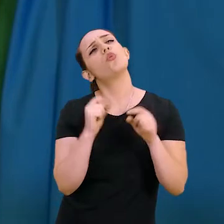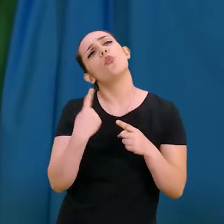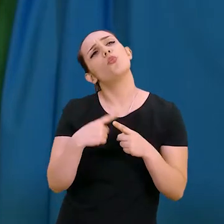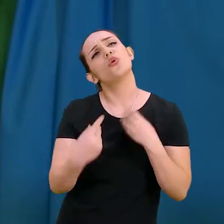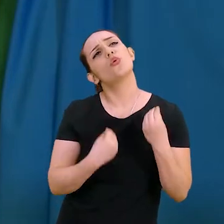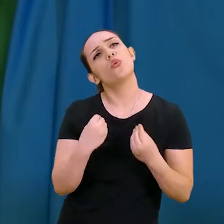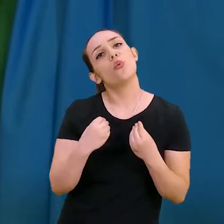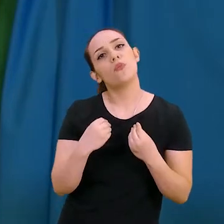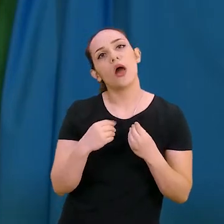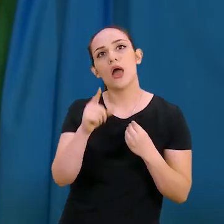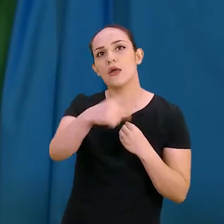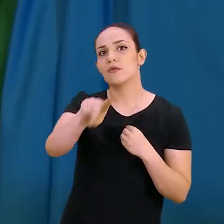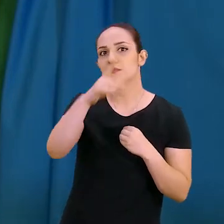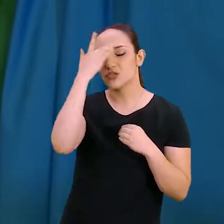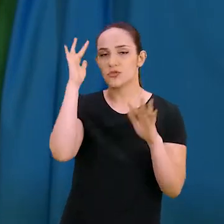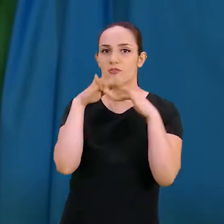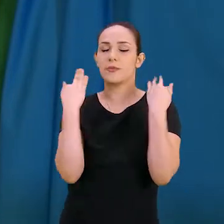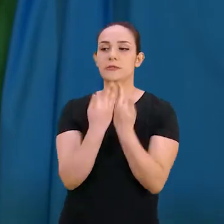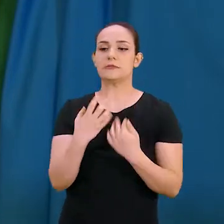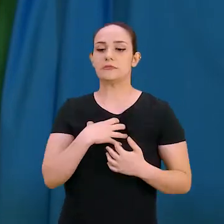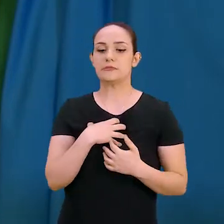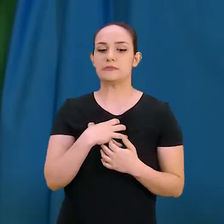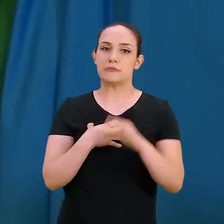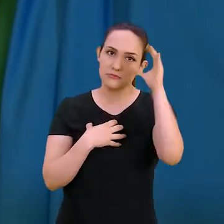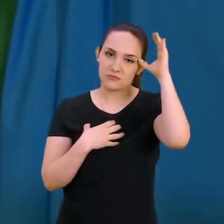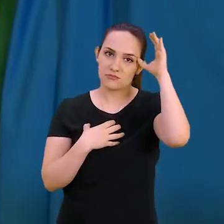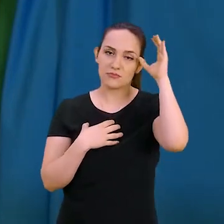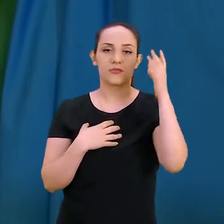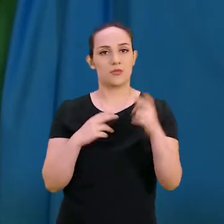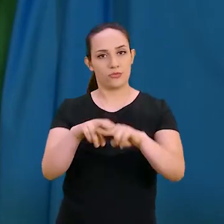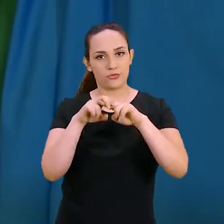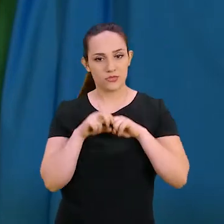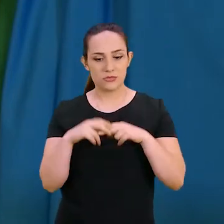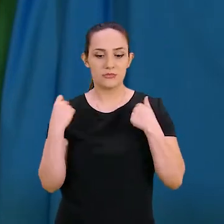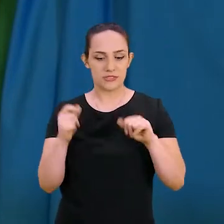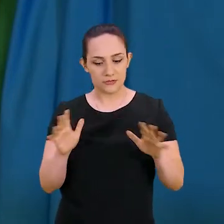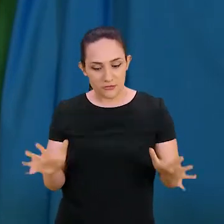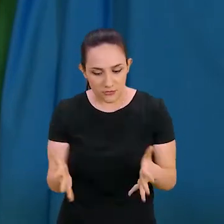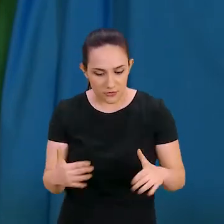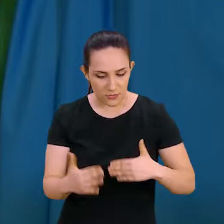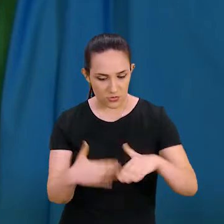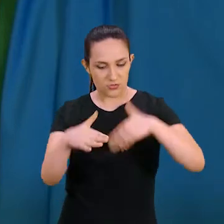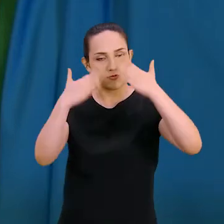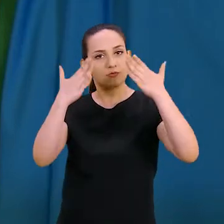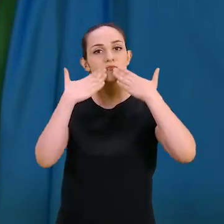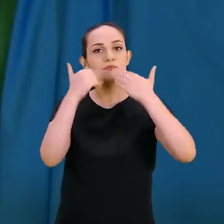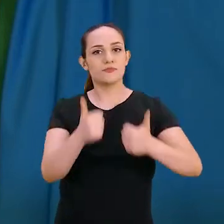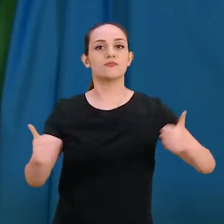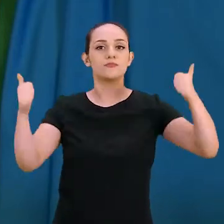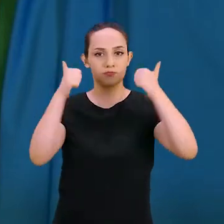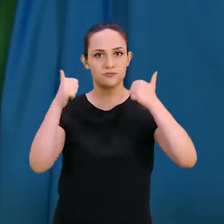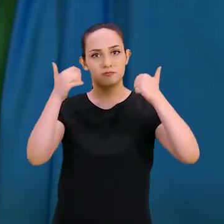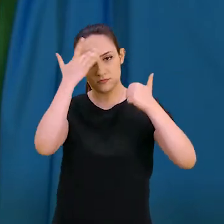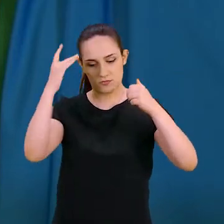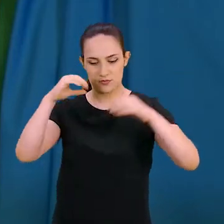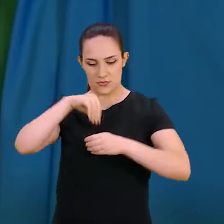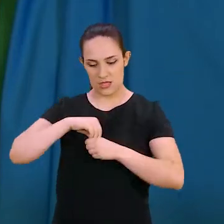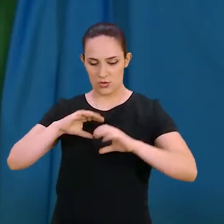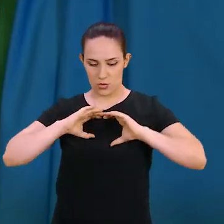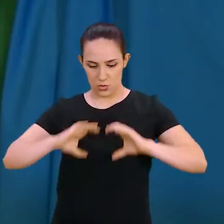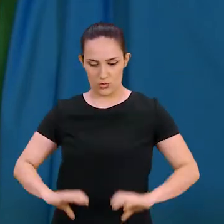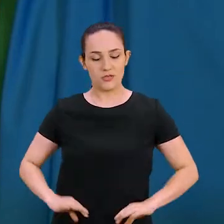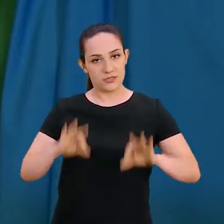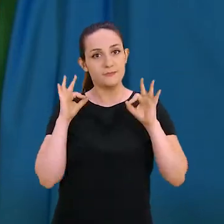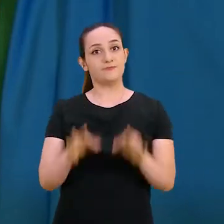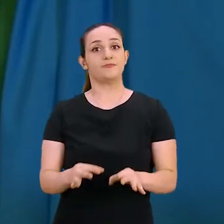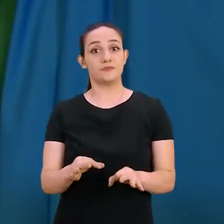velho que vota. Então, a conscientização, tanto do desenvolvimento, do aperfeiçoamento da cidadania, para quando ele